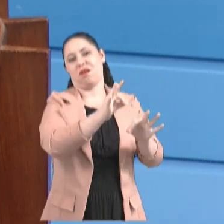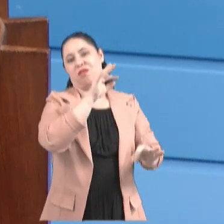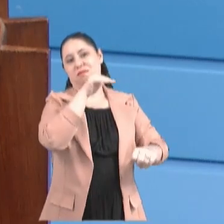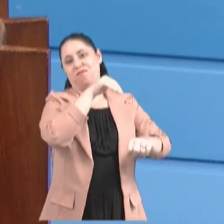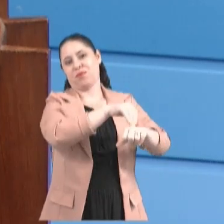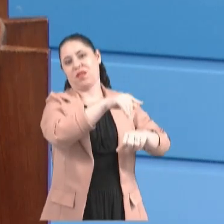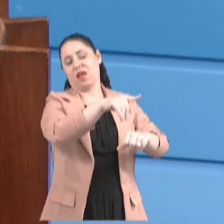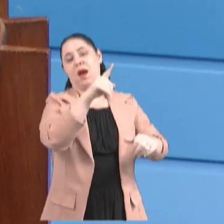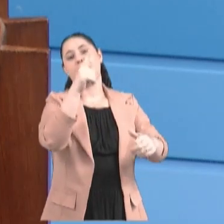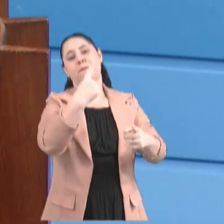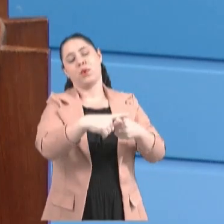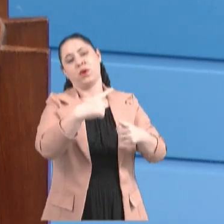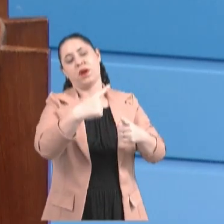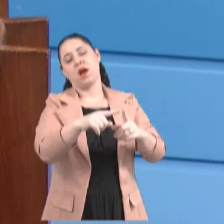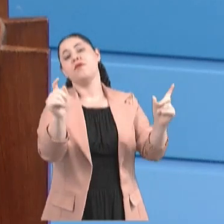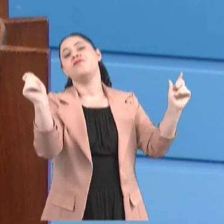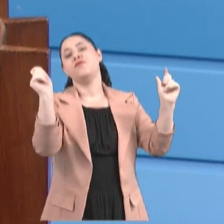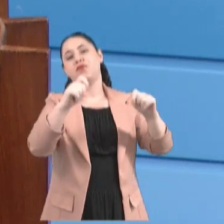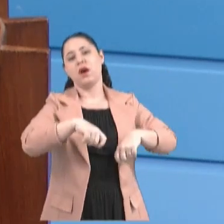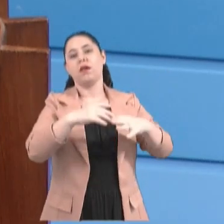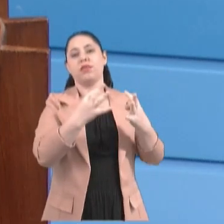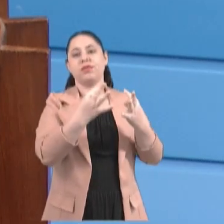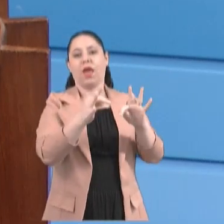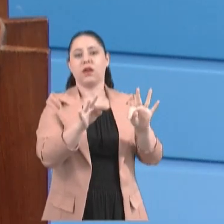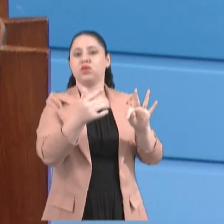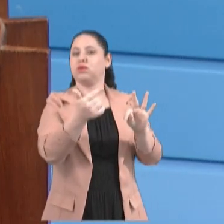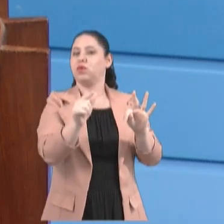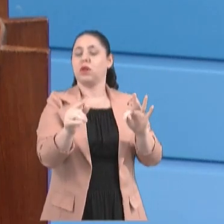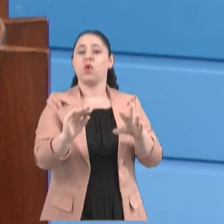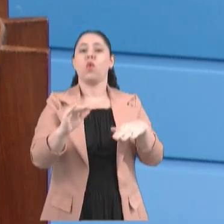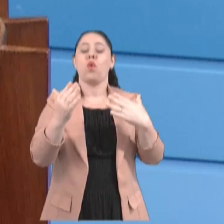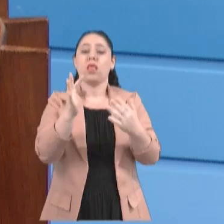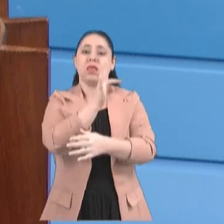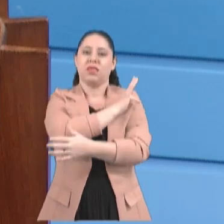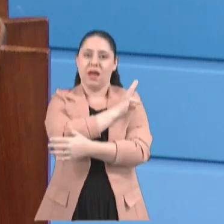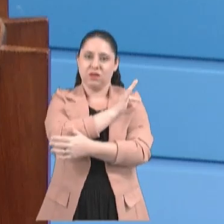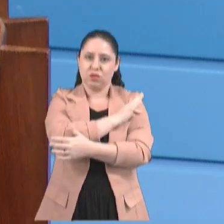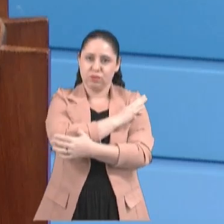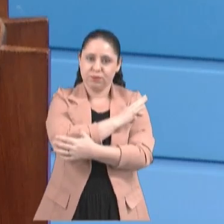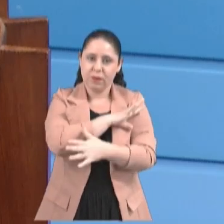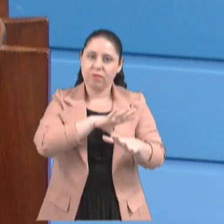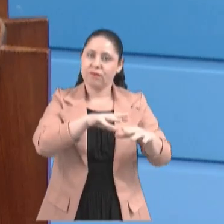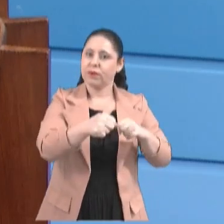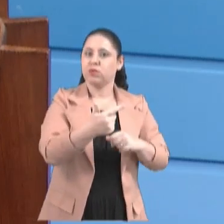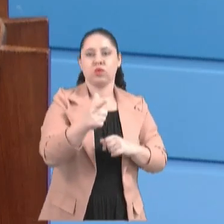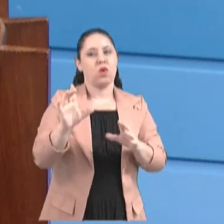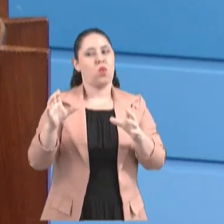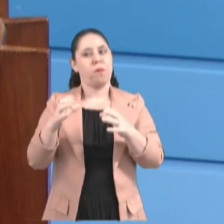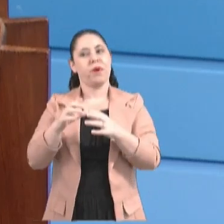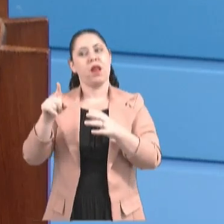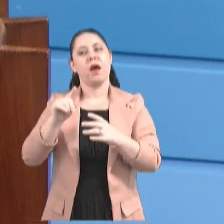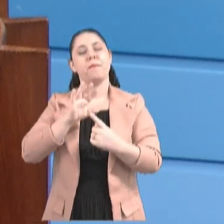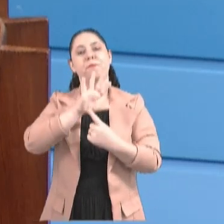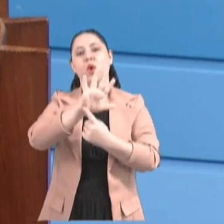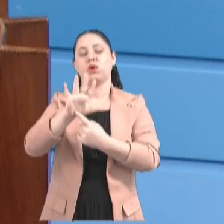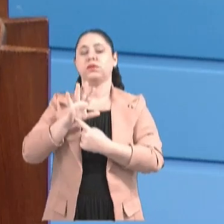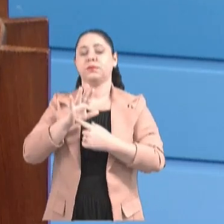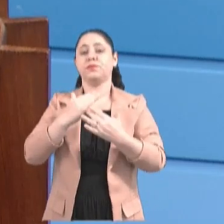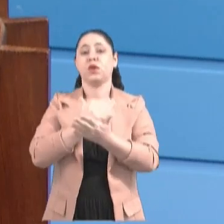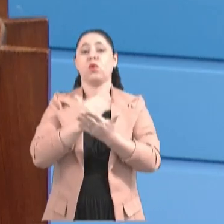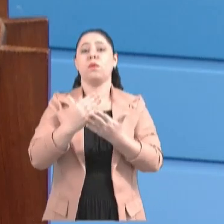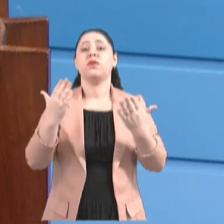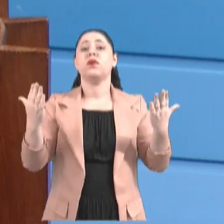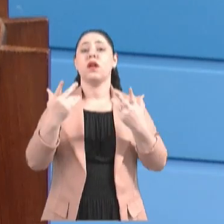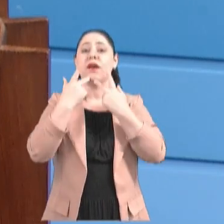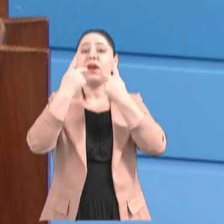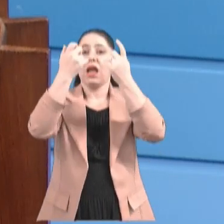de capacidade técnica ao formar equipes. Esse é o reflexo. Começo